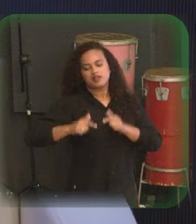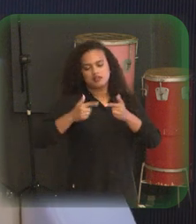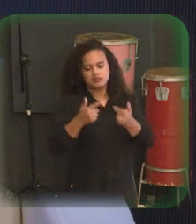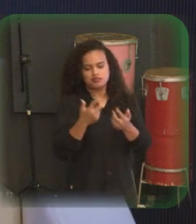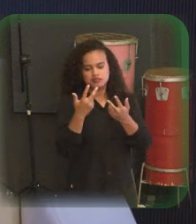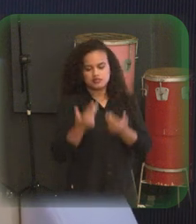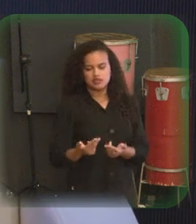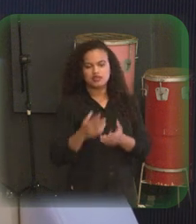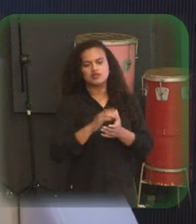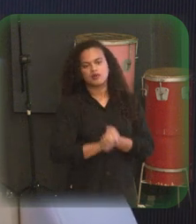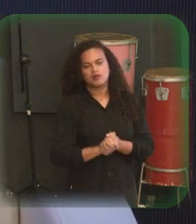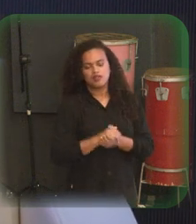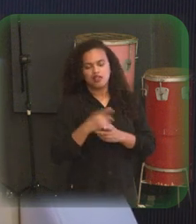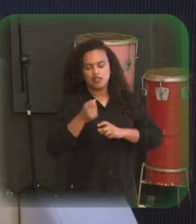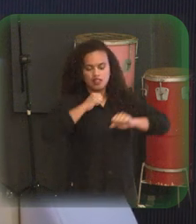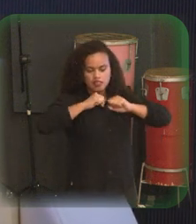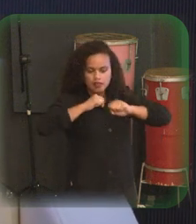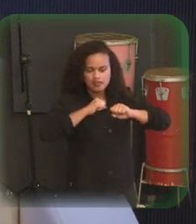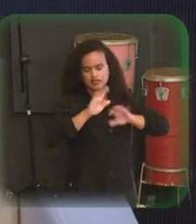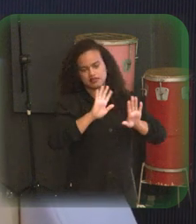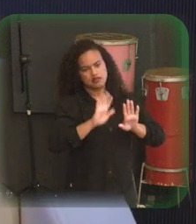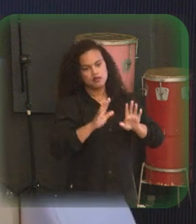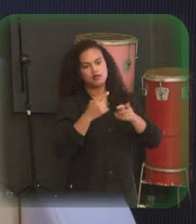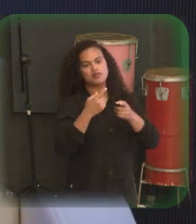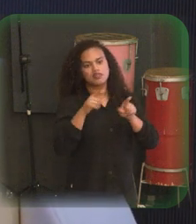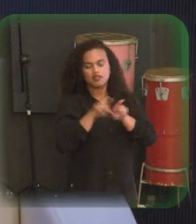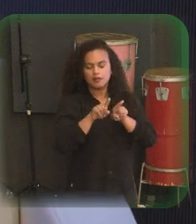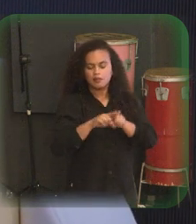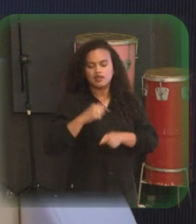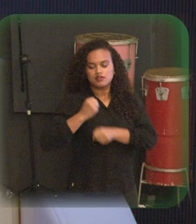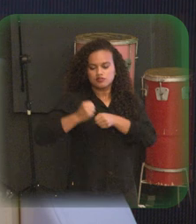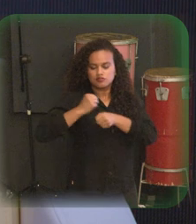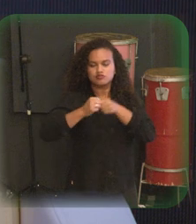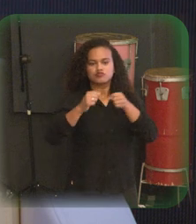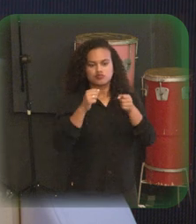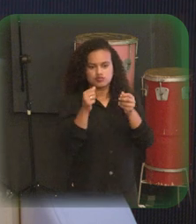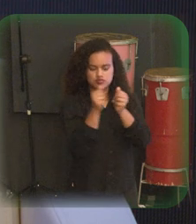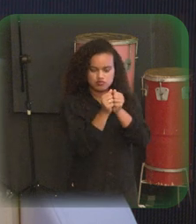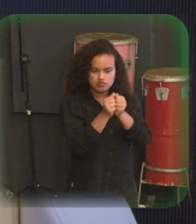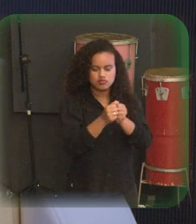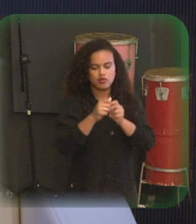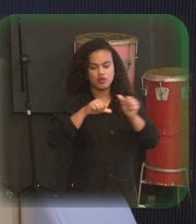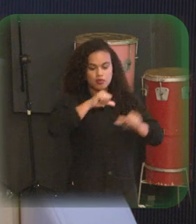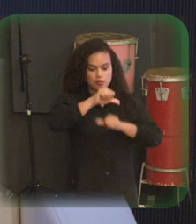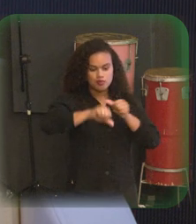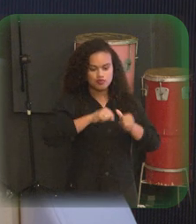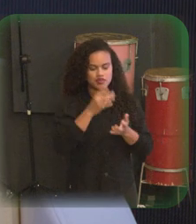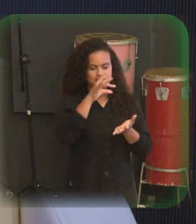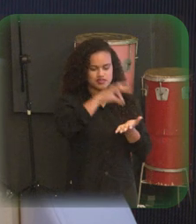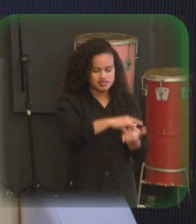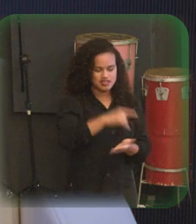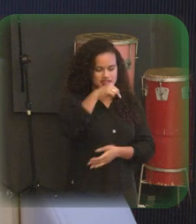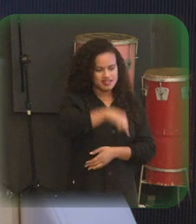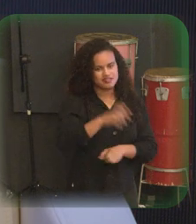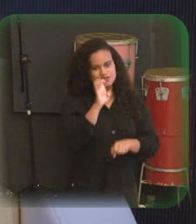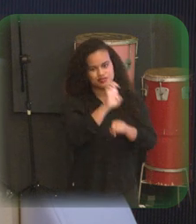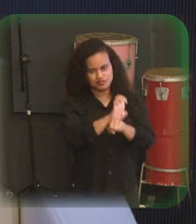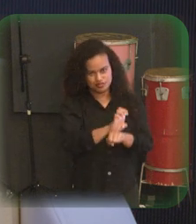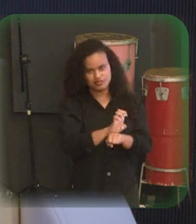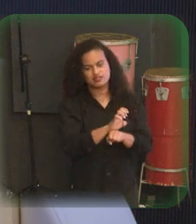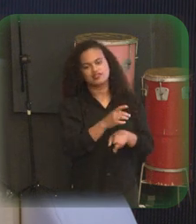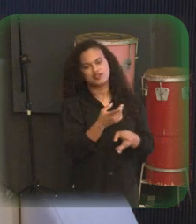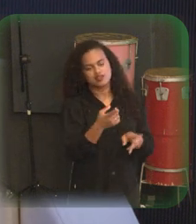para debater, mas para construir junto e para a gente mudar a realidade da vida do nosso Estado. E que a gente possa fazer a nossa parte sempre.